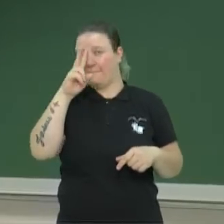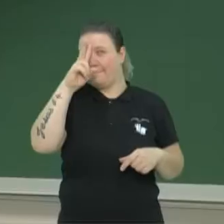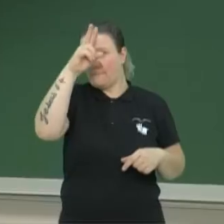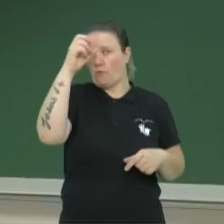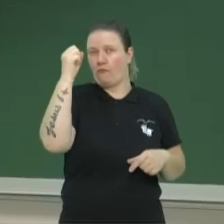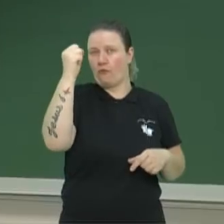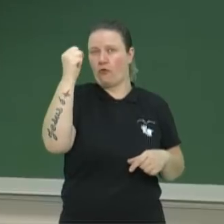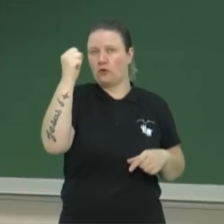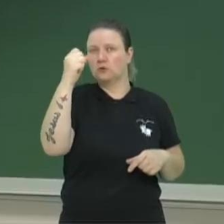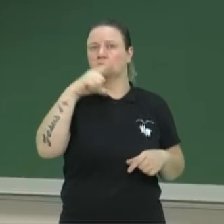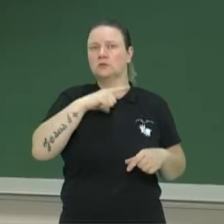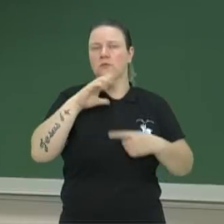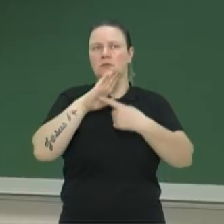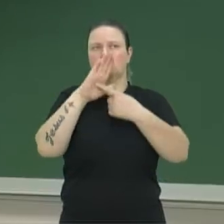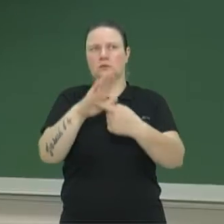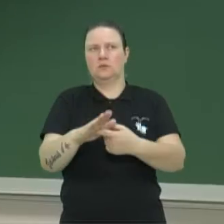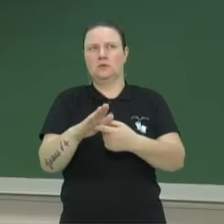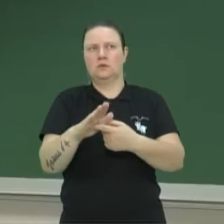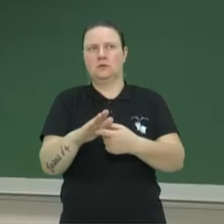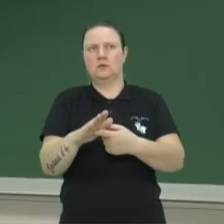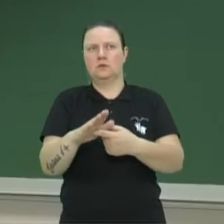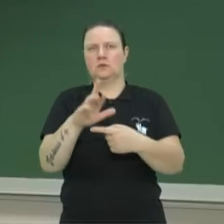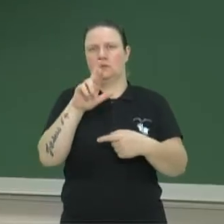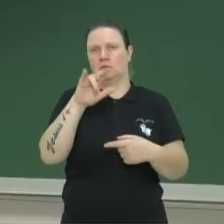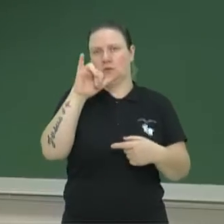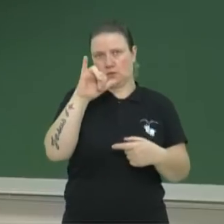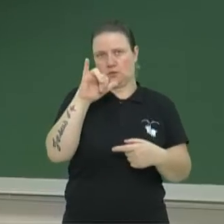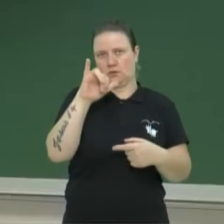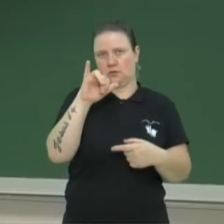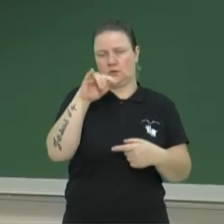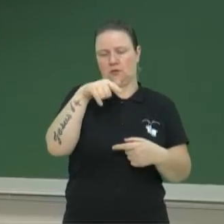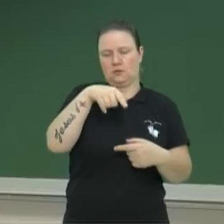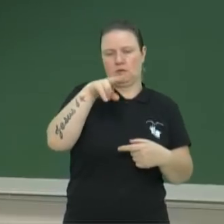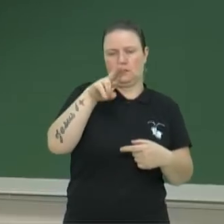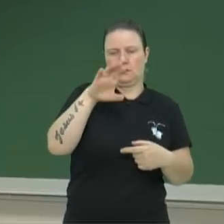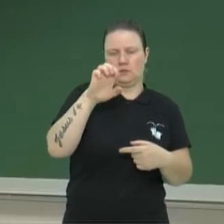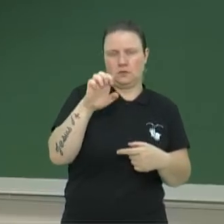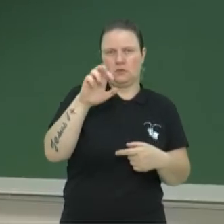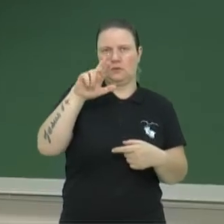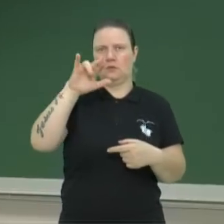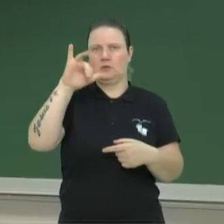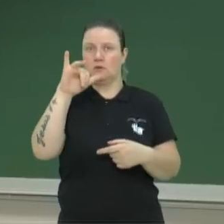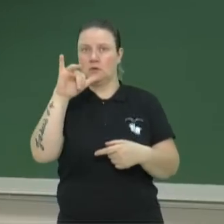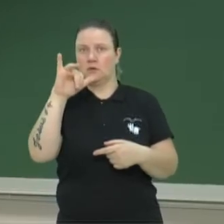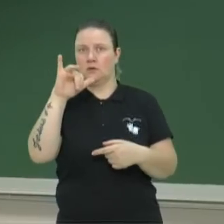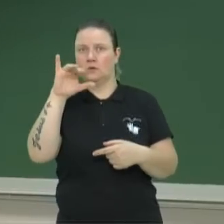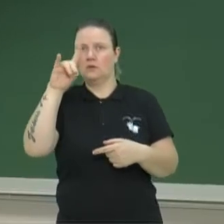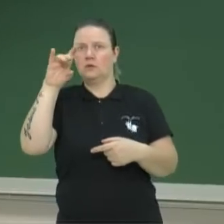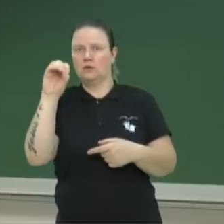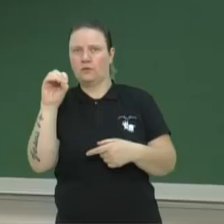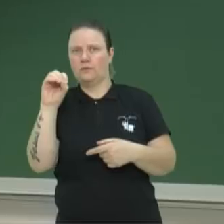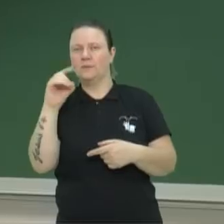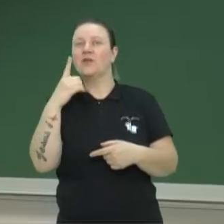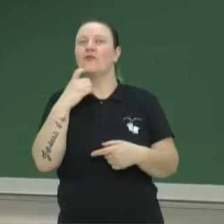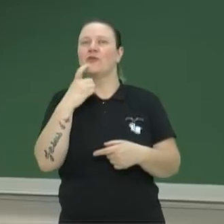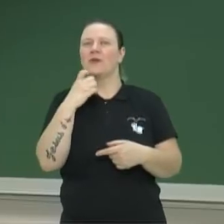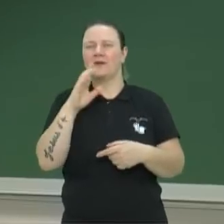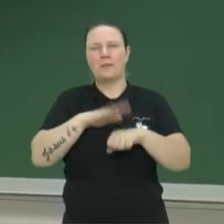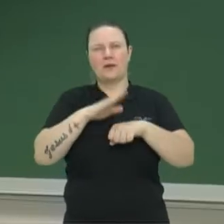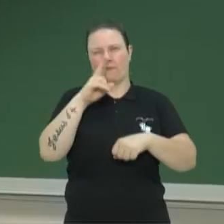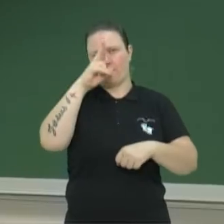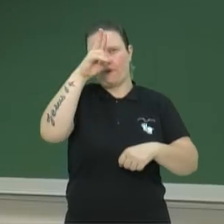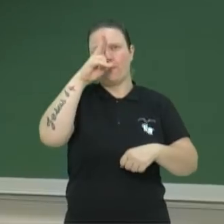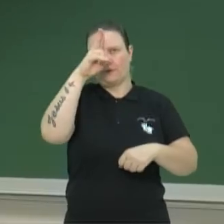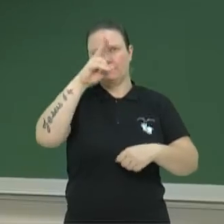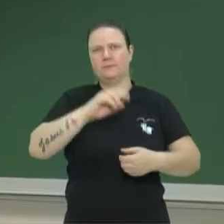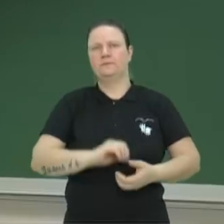observar. Então, todas as palavras têm a sílaba tônica. Beleza? Então, esse é um elemento importante aqui em